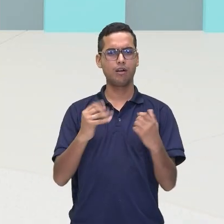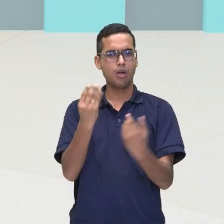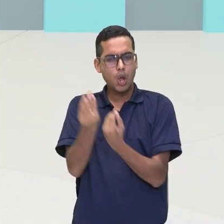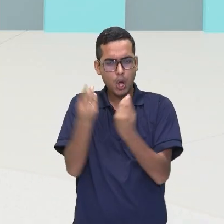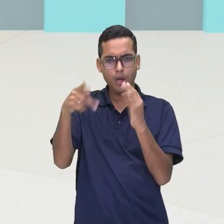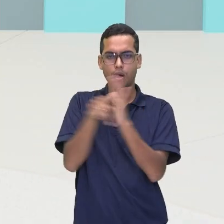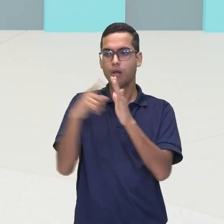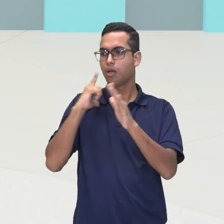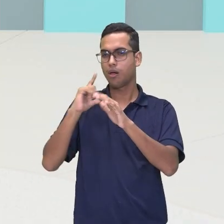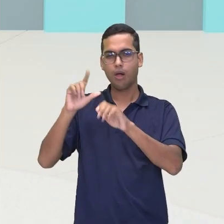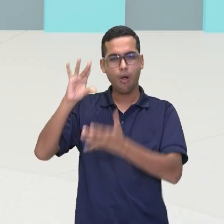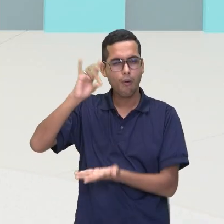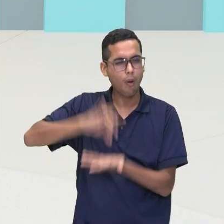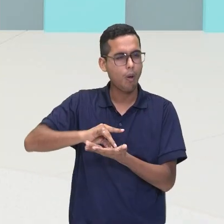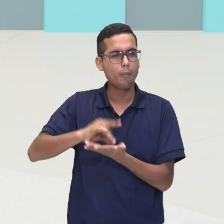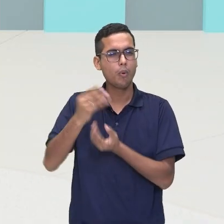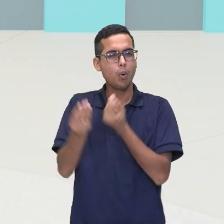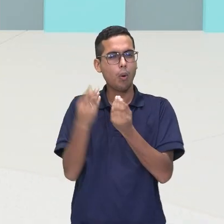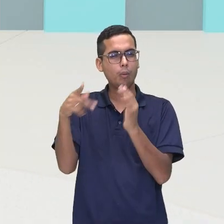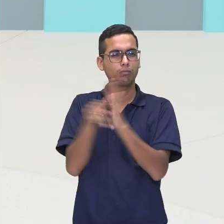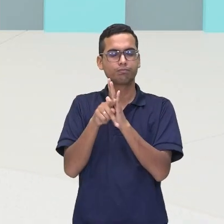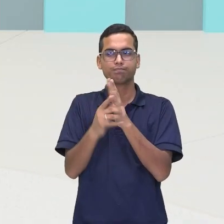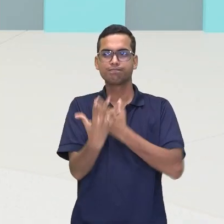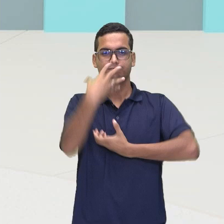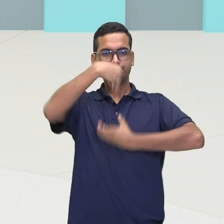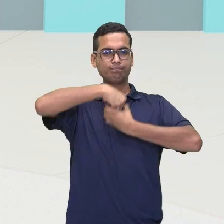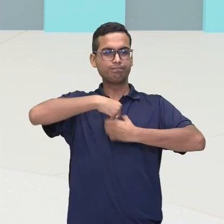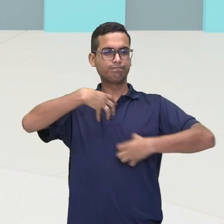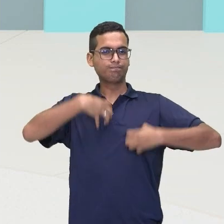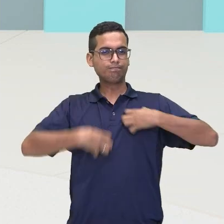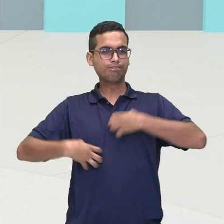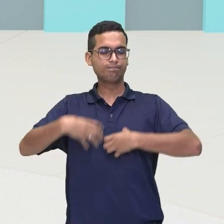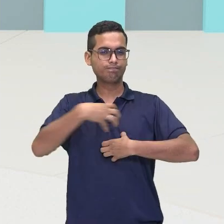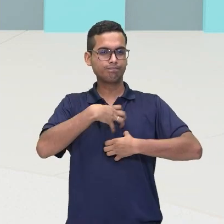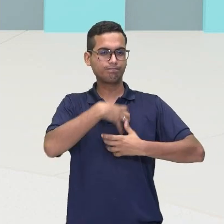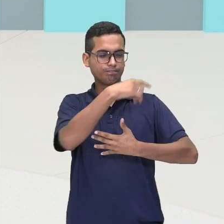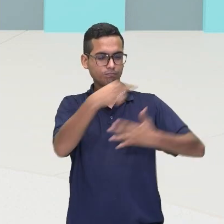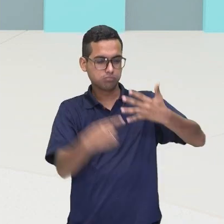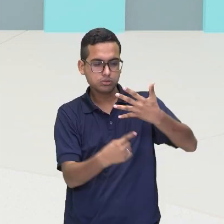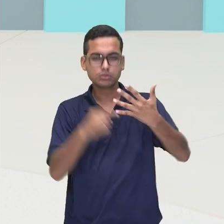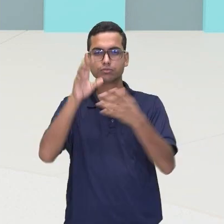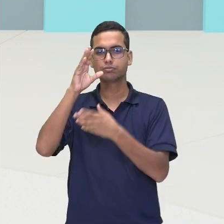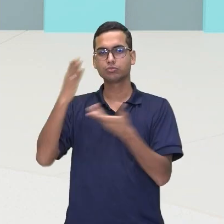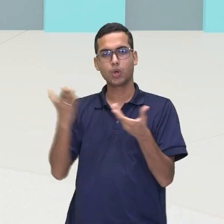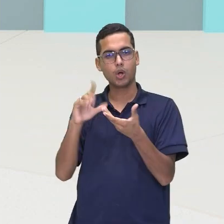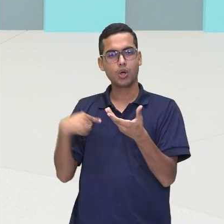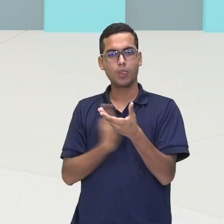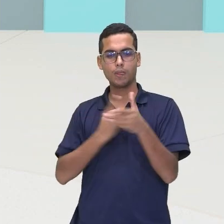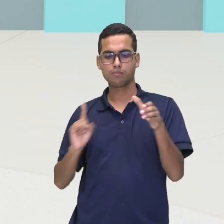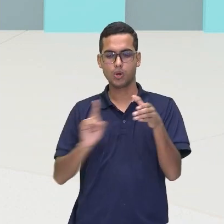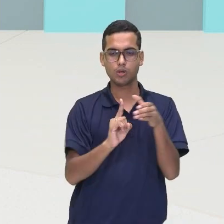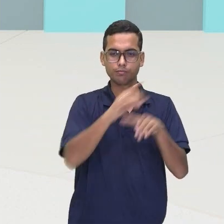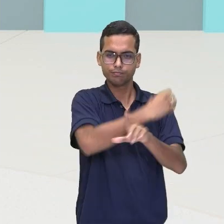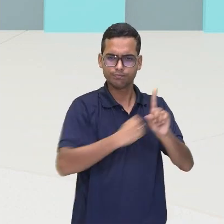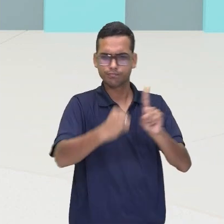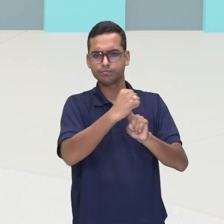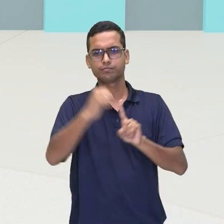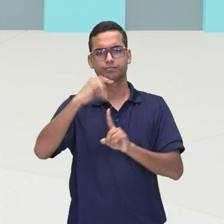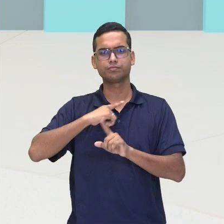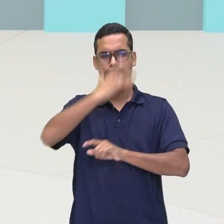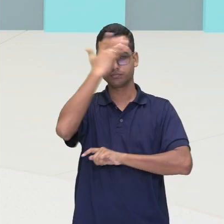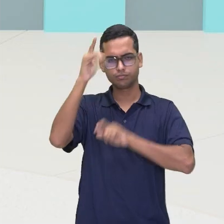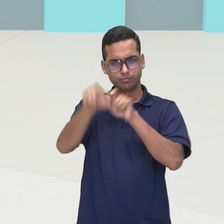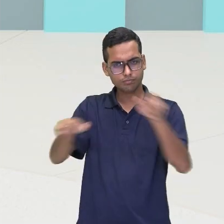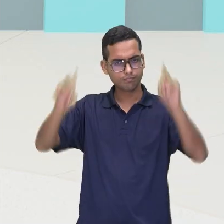isso reflete onde? No nosso comportamento, enquanto sociedade, enquanto pessoa, enquanto ser